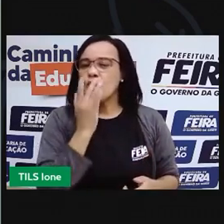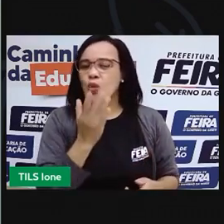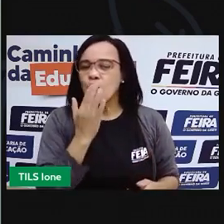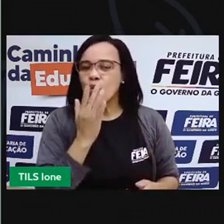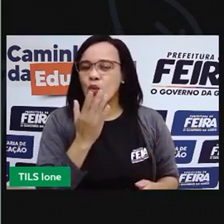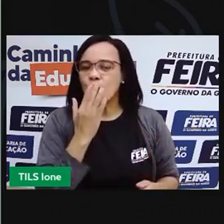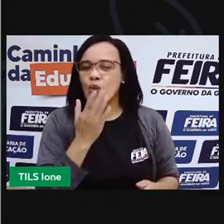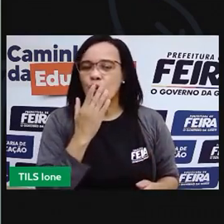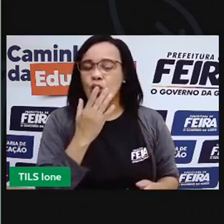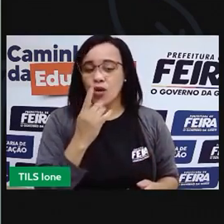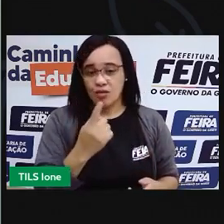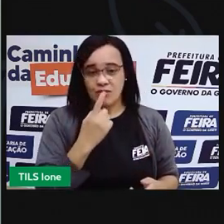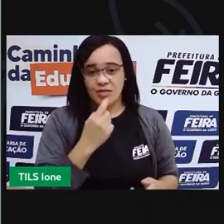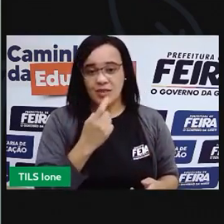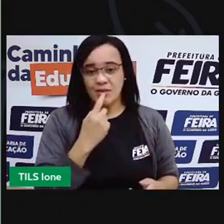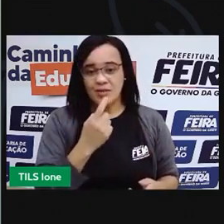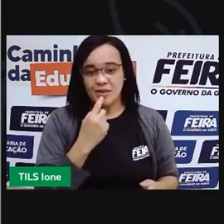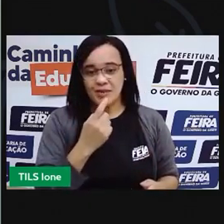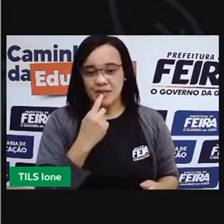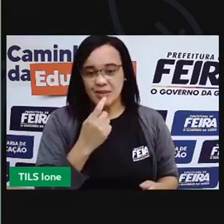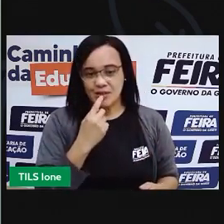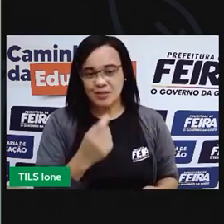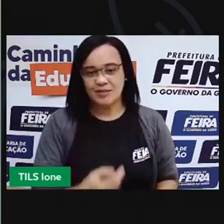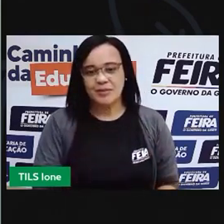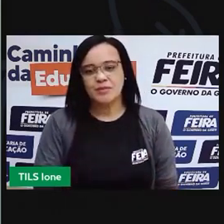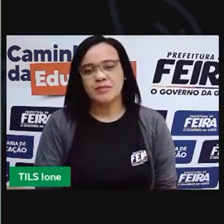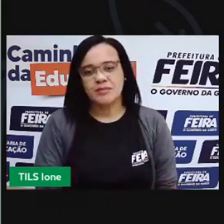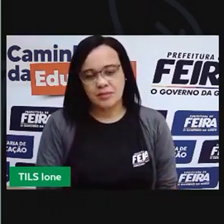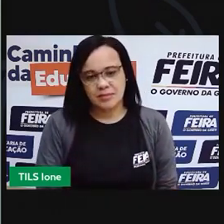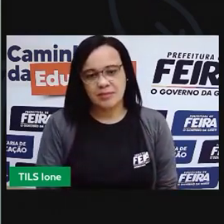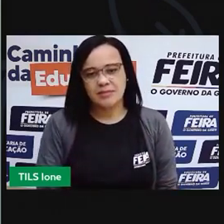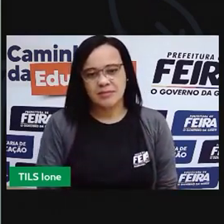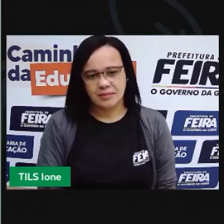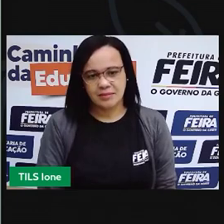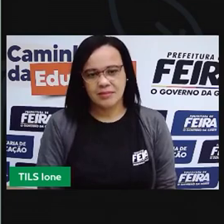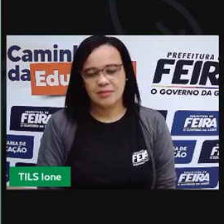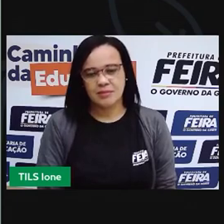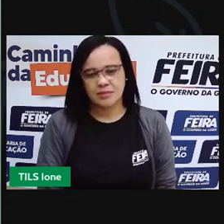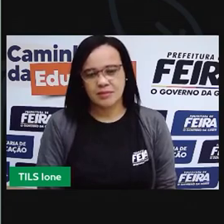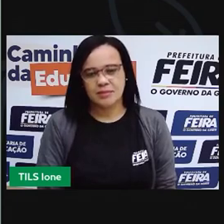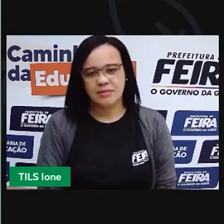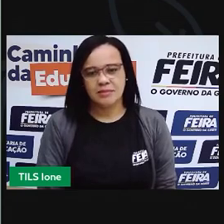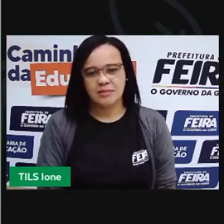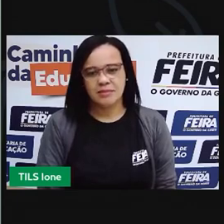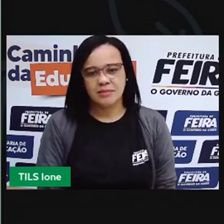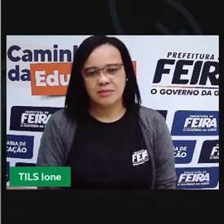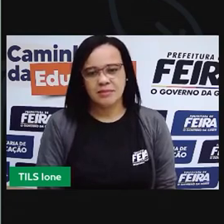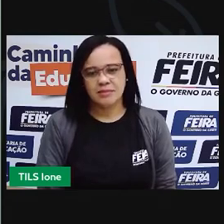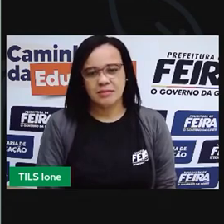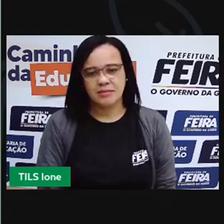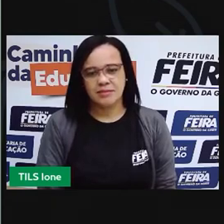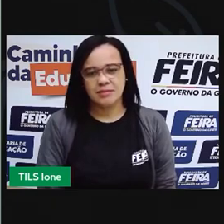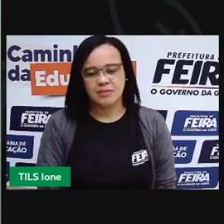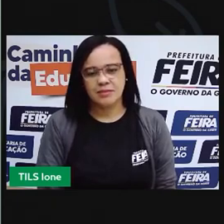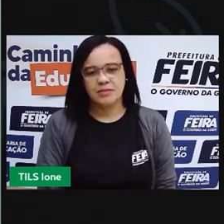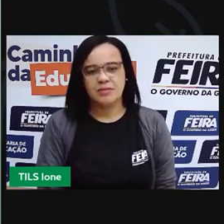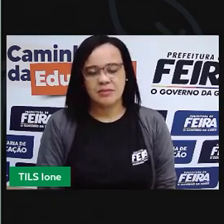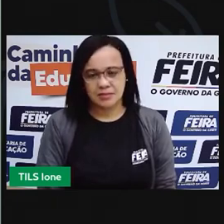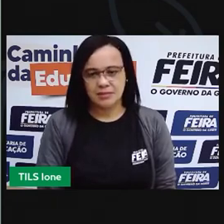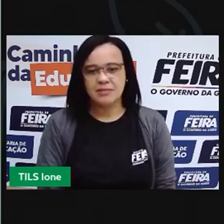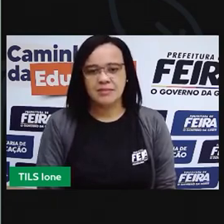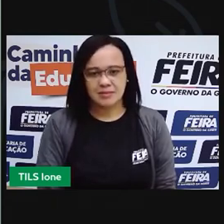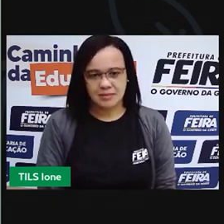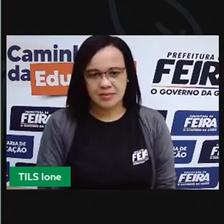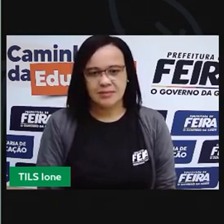um lápis vermelho para pintar escondido,